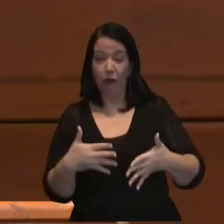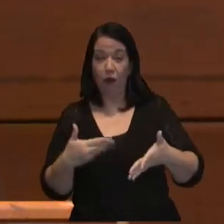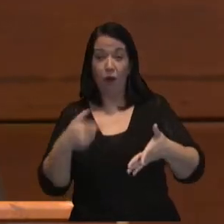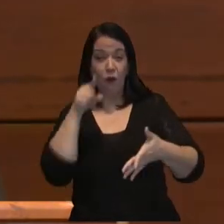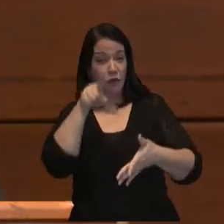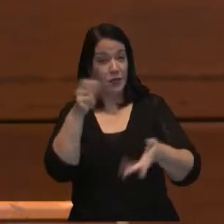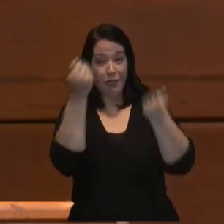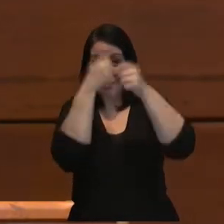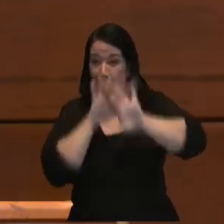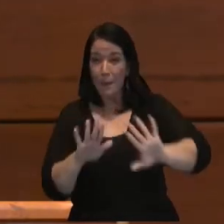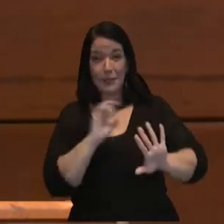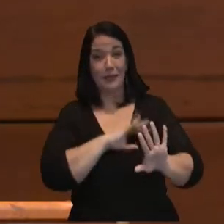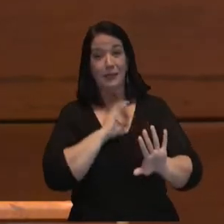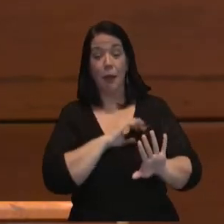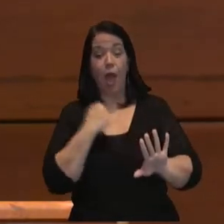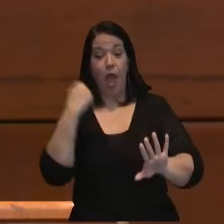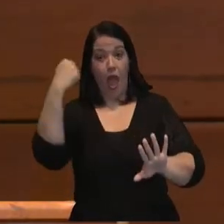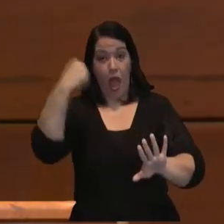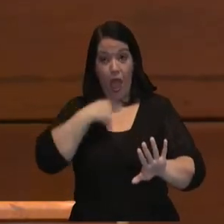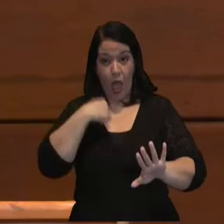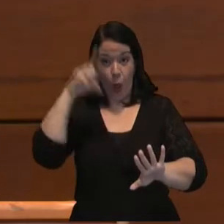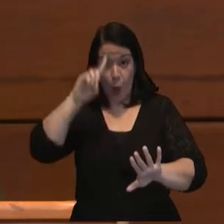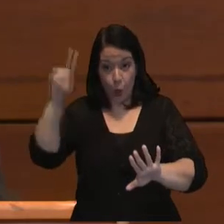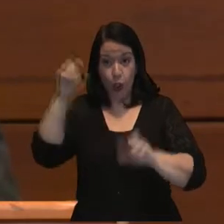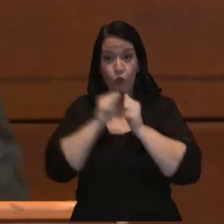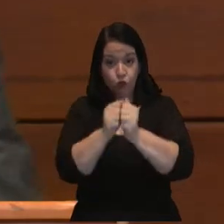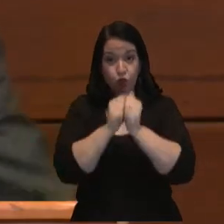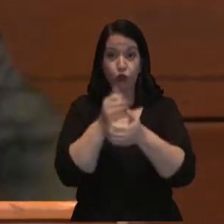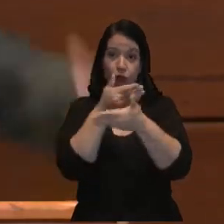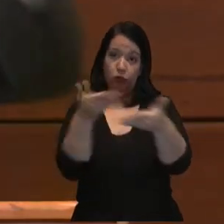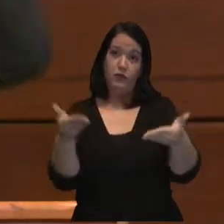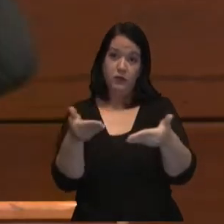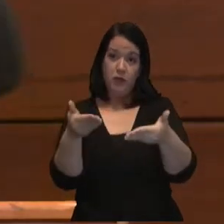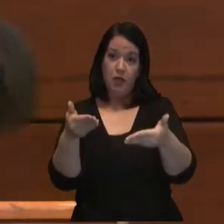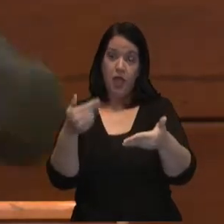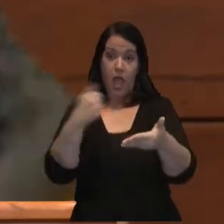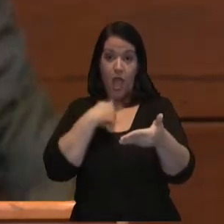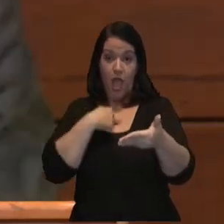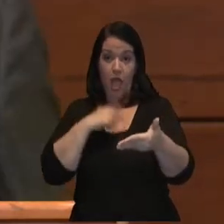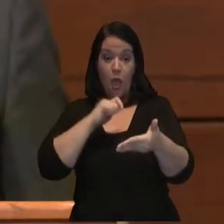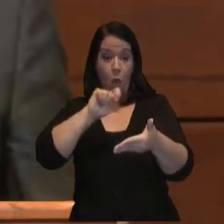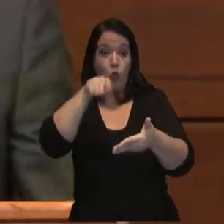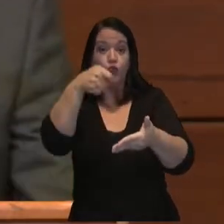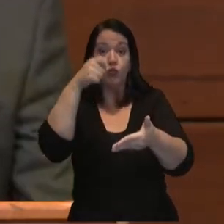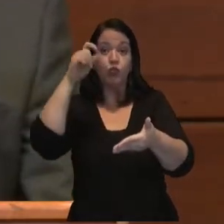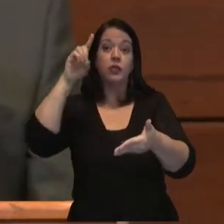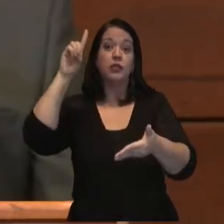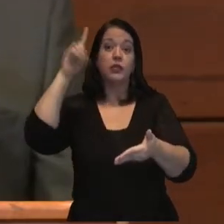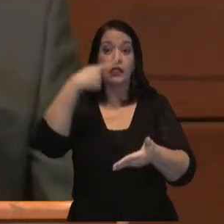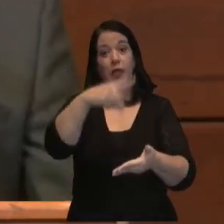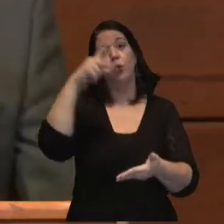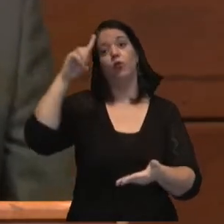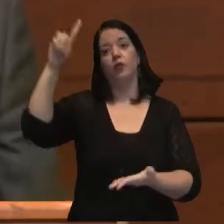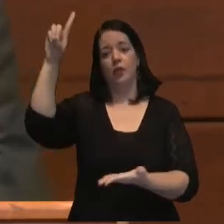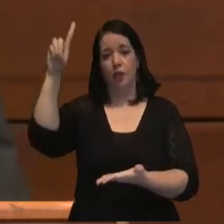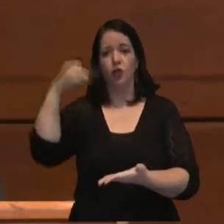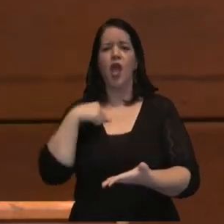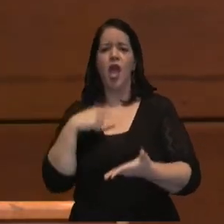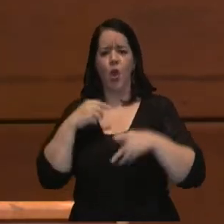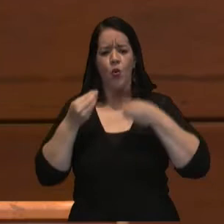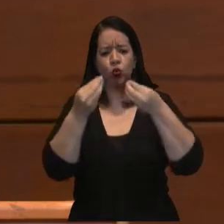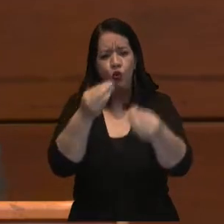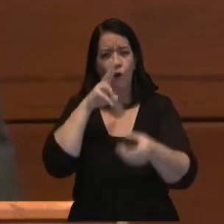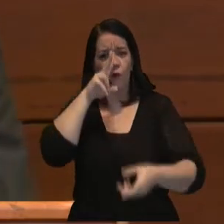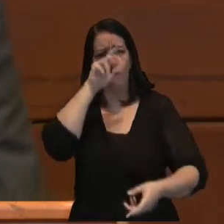contigo, não te assombres, porque eu sou o teu Deus, eu te fortaleço, eu te ajudo e eu